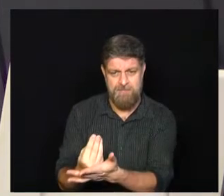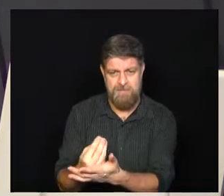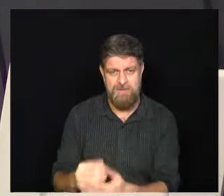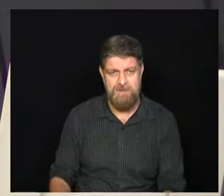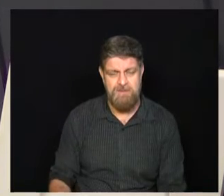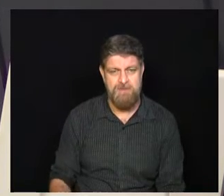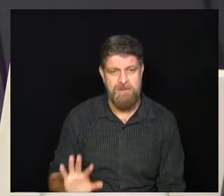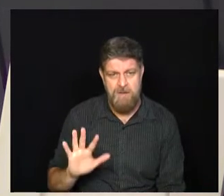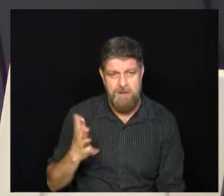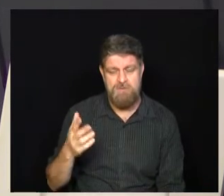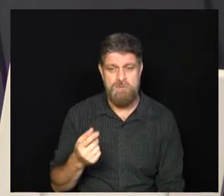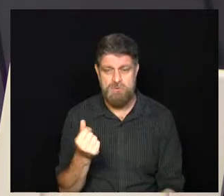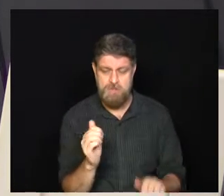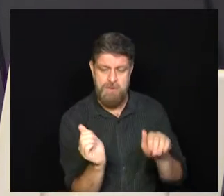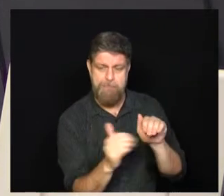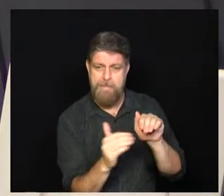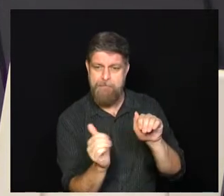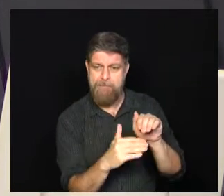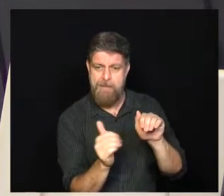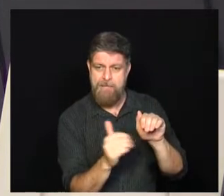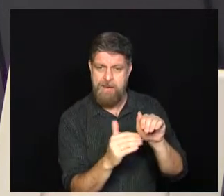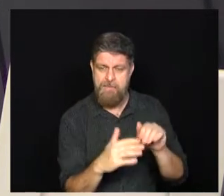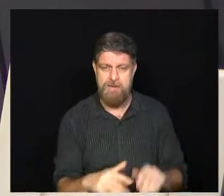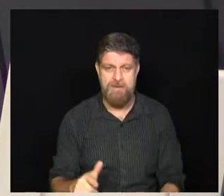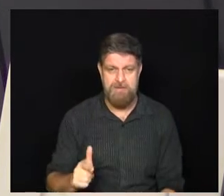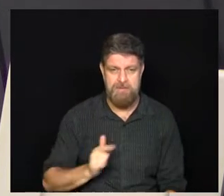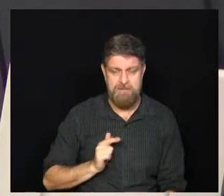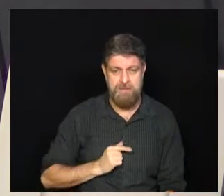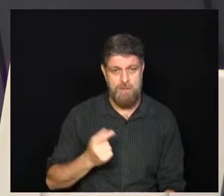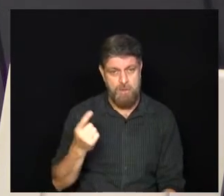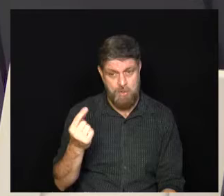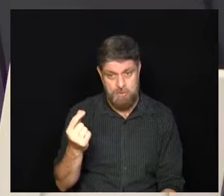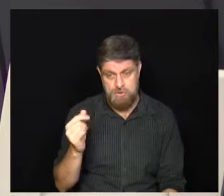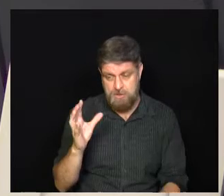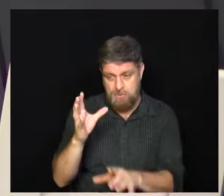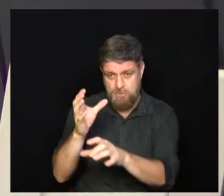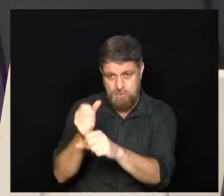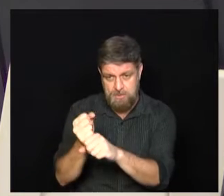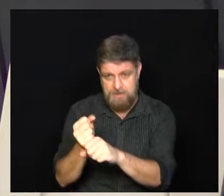efetuada pelo Fundo Previdenciário das Vidas do Fundo Financeiro, que é o fundo